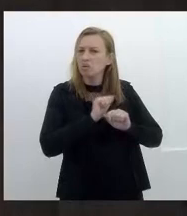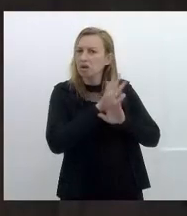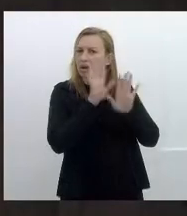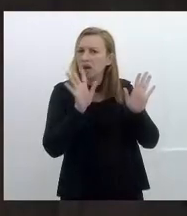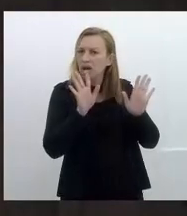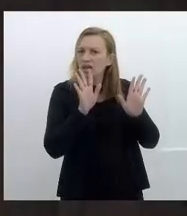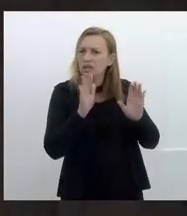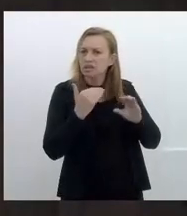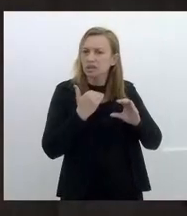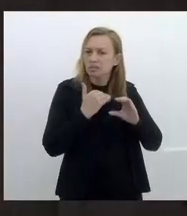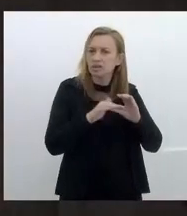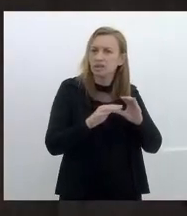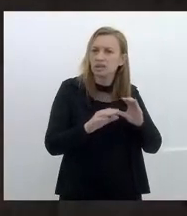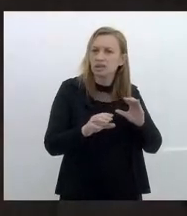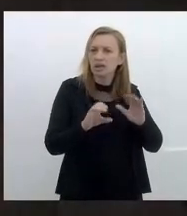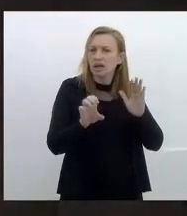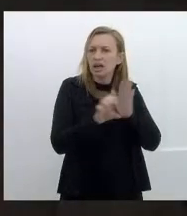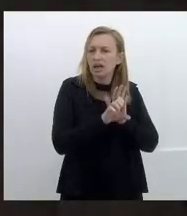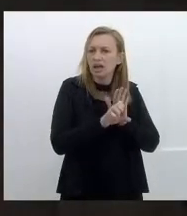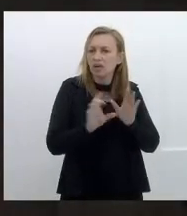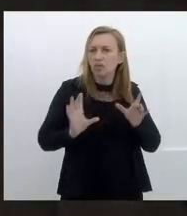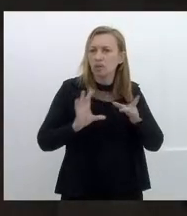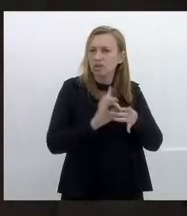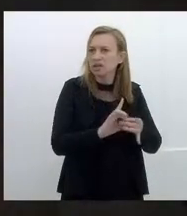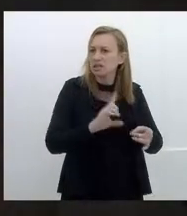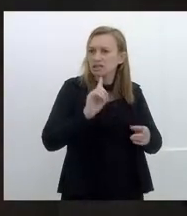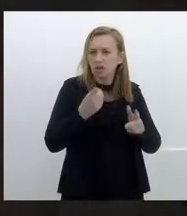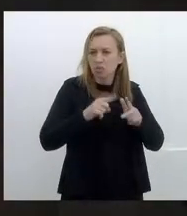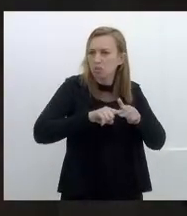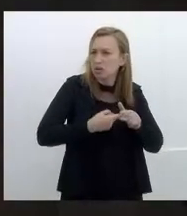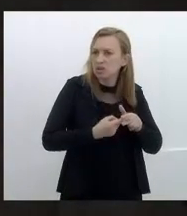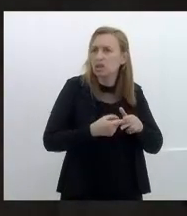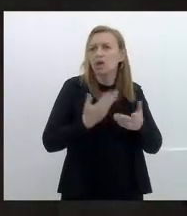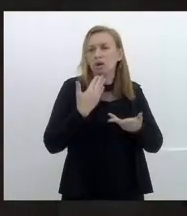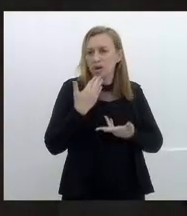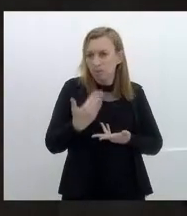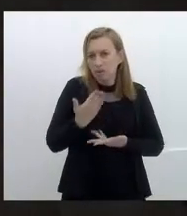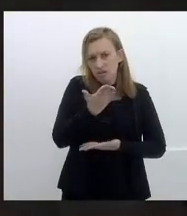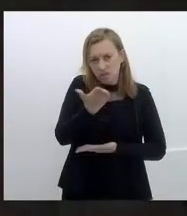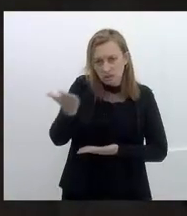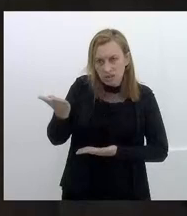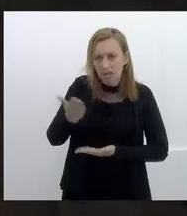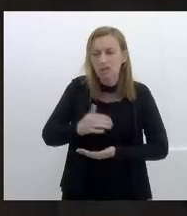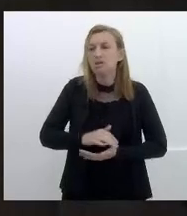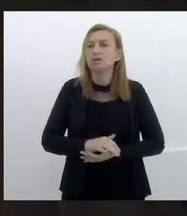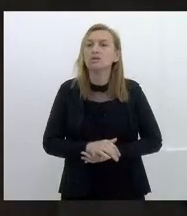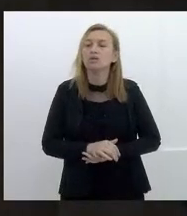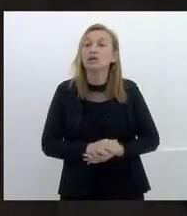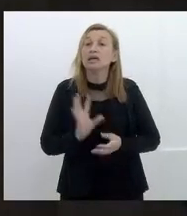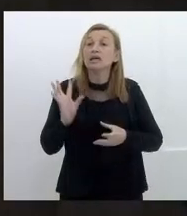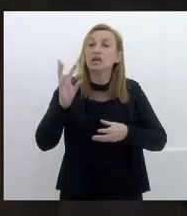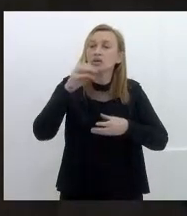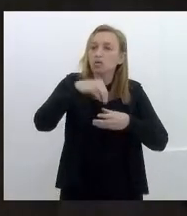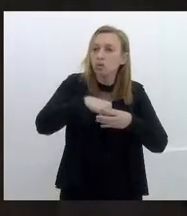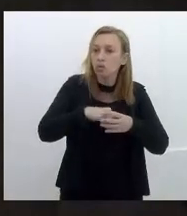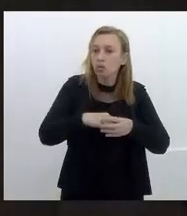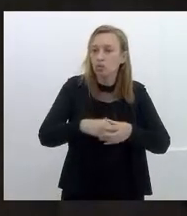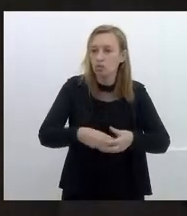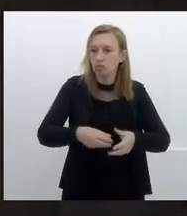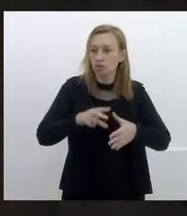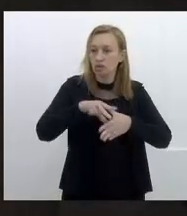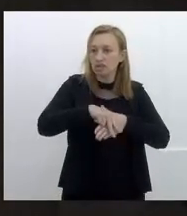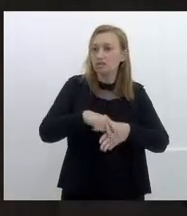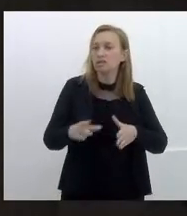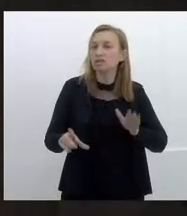claro tá mandando para lei complementar a lei complementar não regulamento então quero sugerir a vocês que inclui inciso